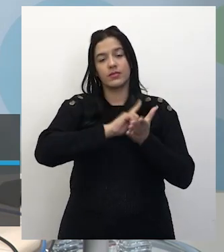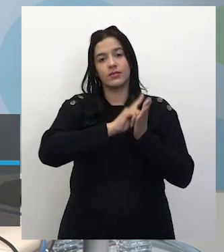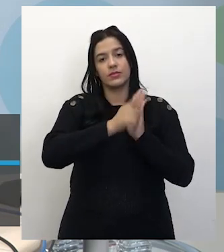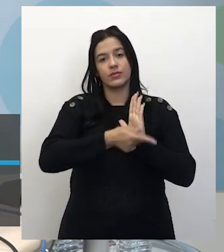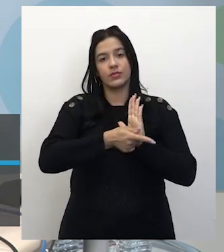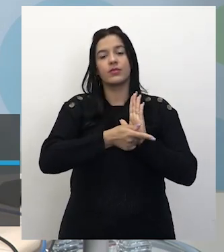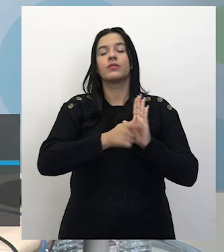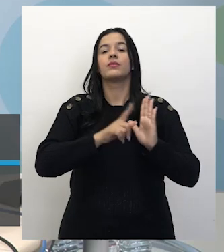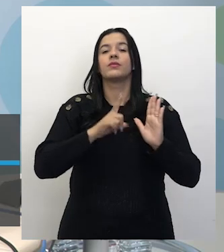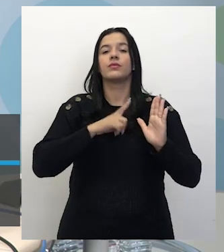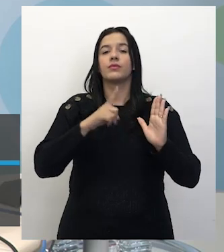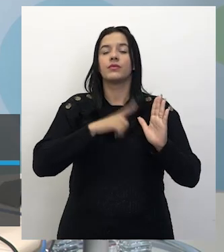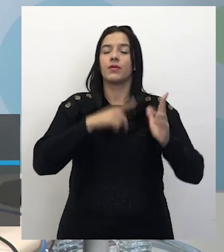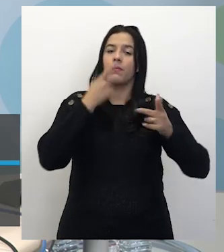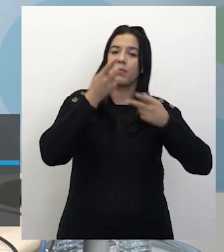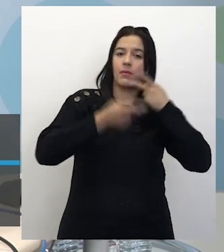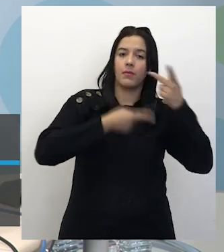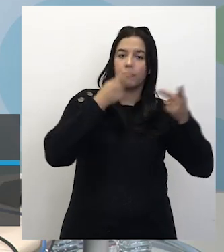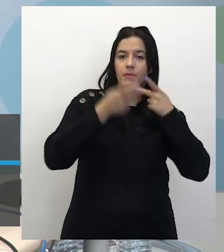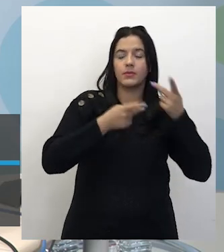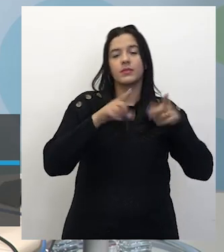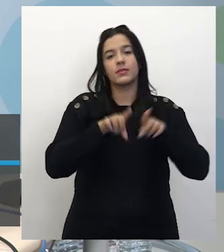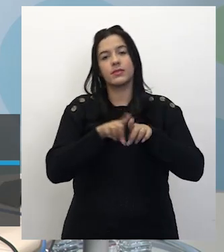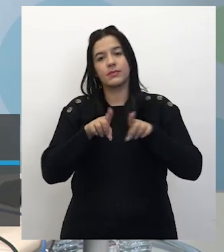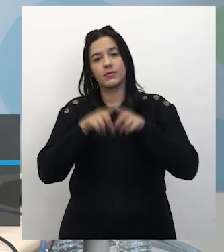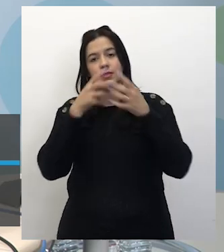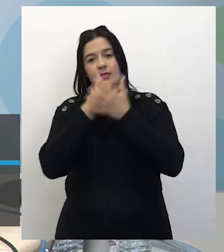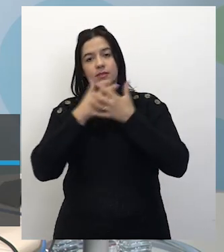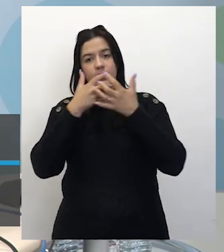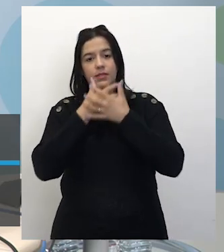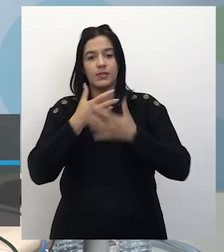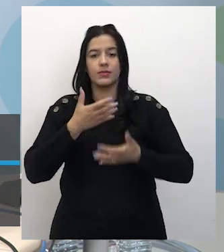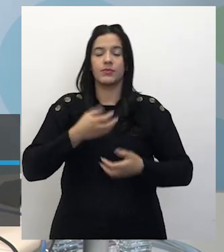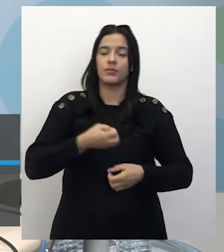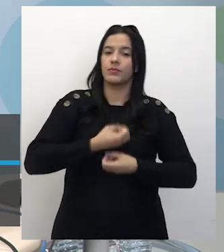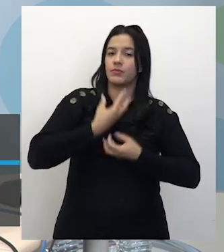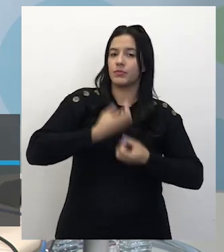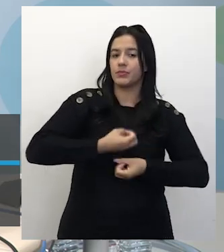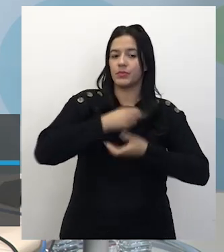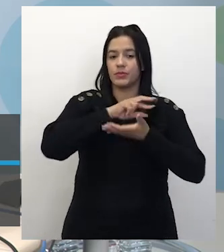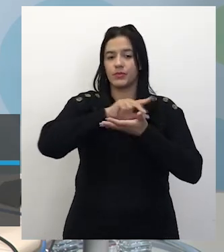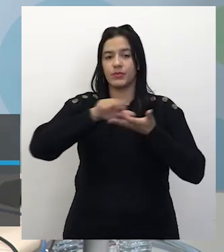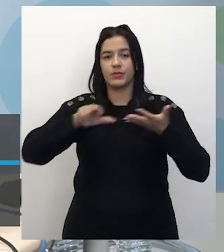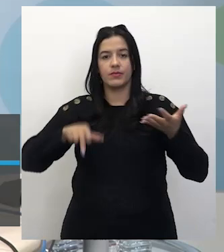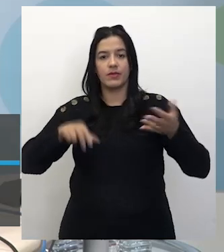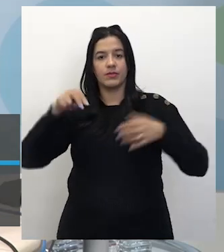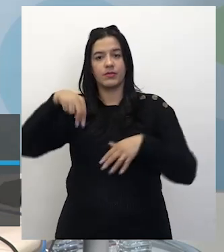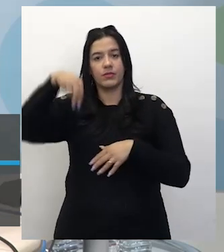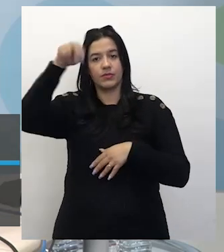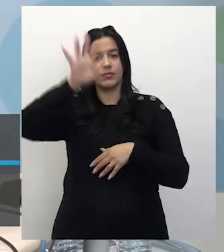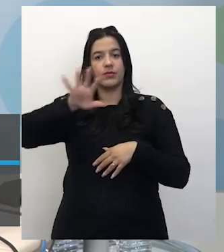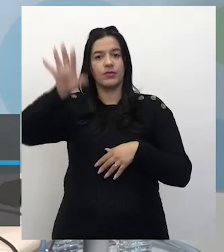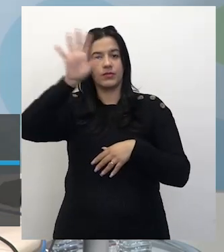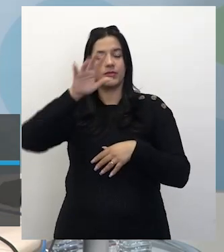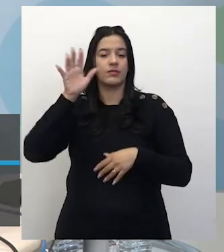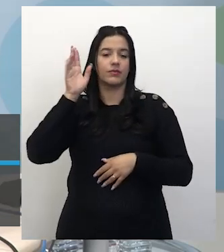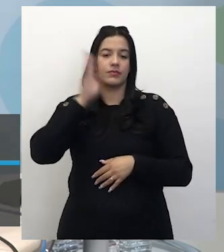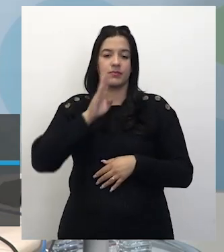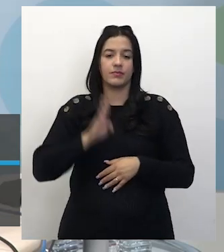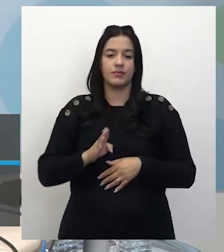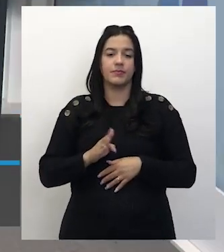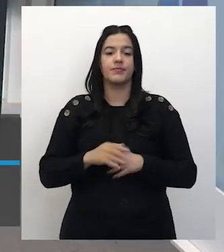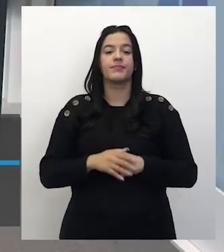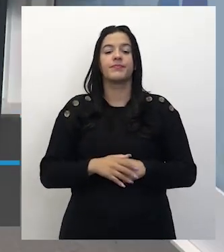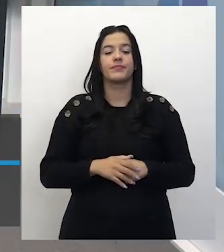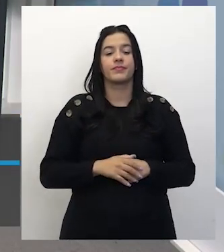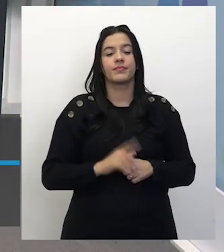na oralidade e também cantado por poetas e cantadores oriundos de vários estados do Nordeste brasileiro. Legal, né? Legal. Numa próxima